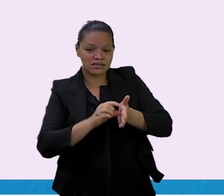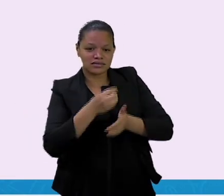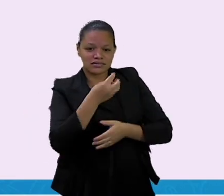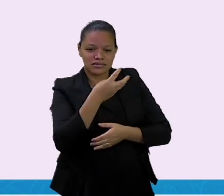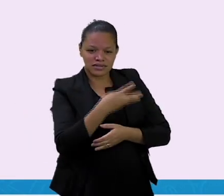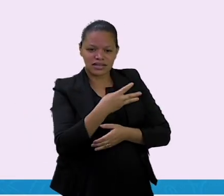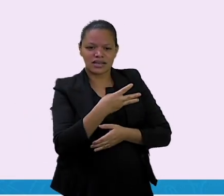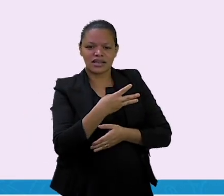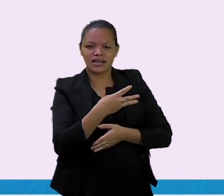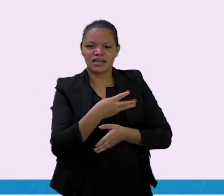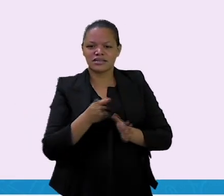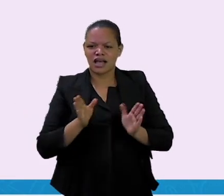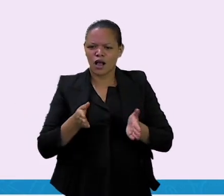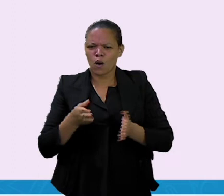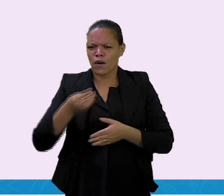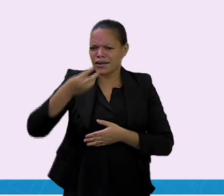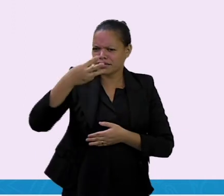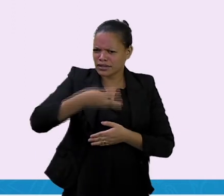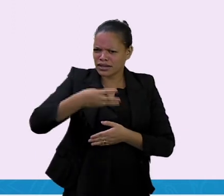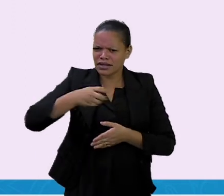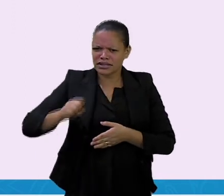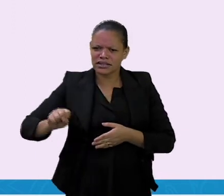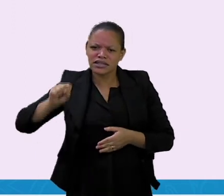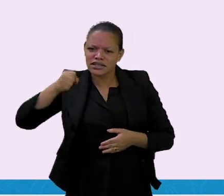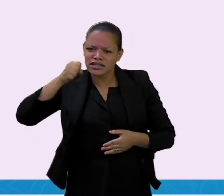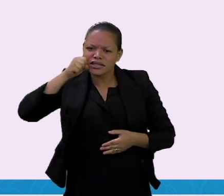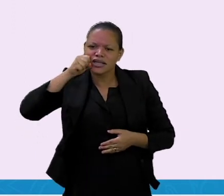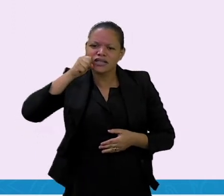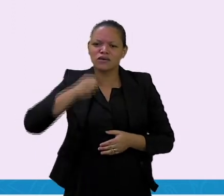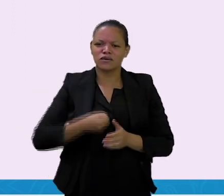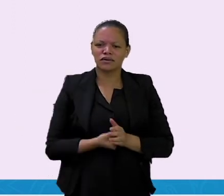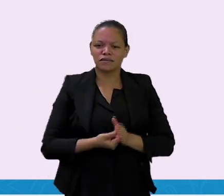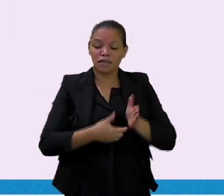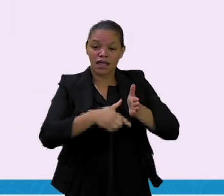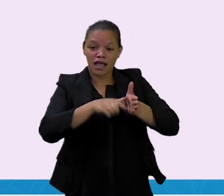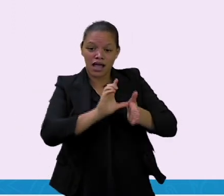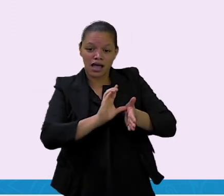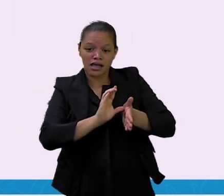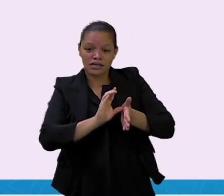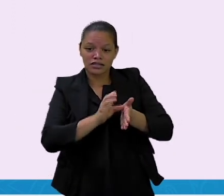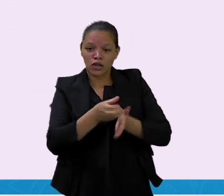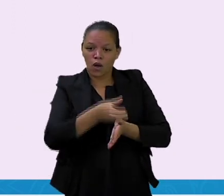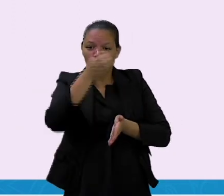6 cenouras. Nós tínhamos meio copo